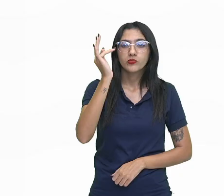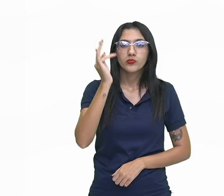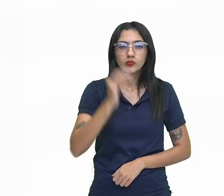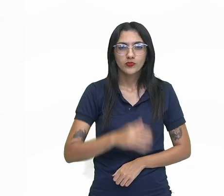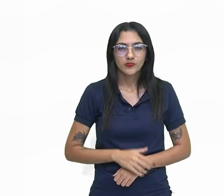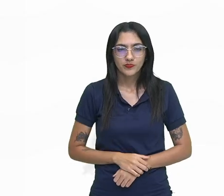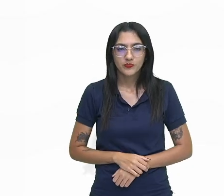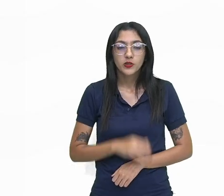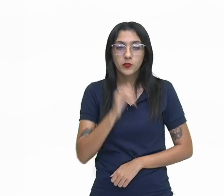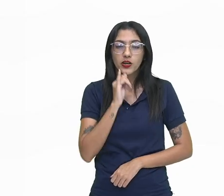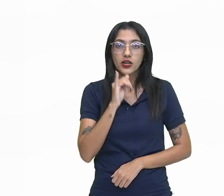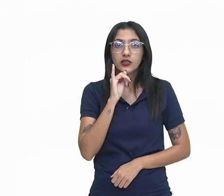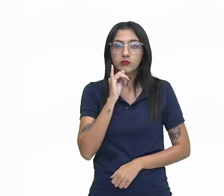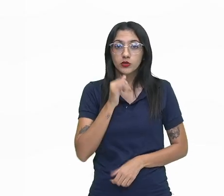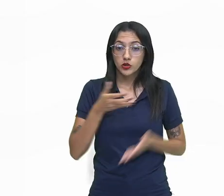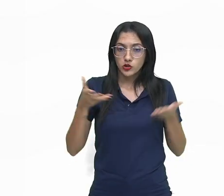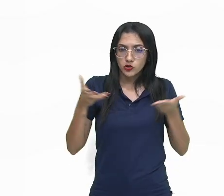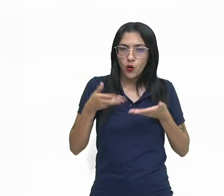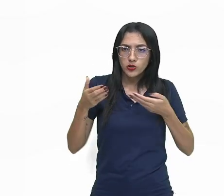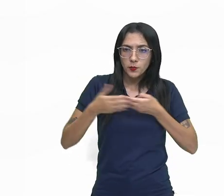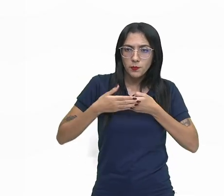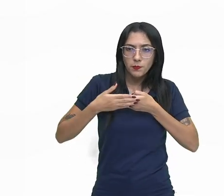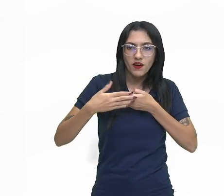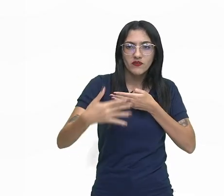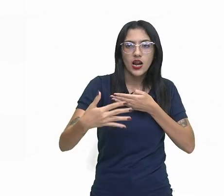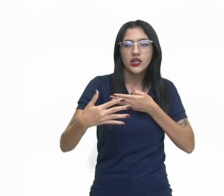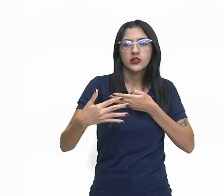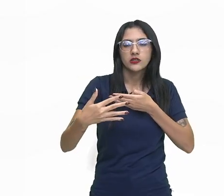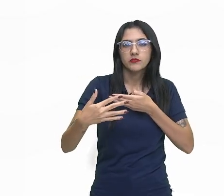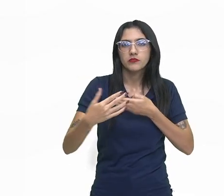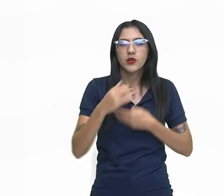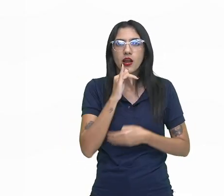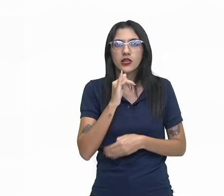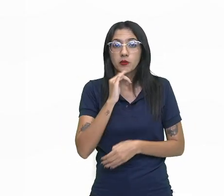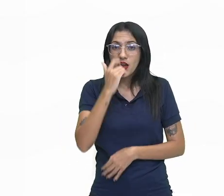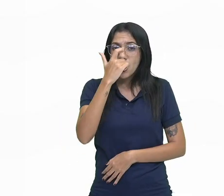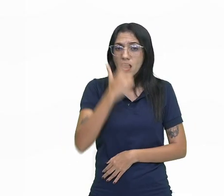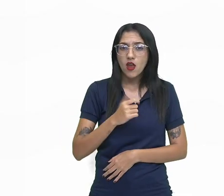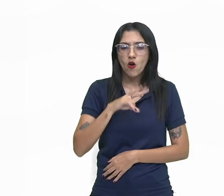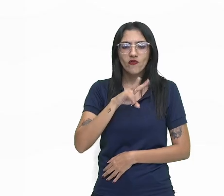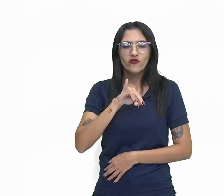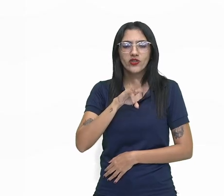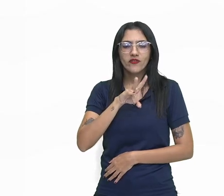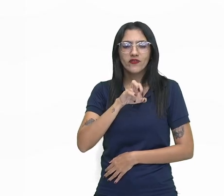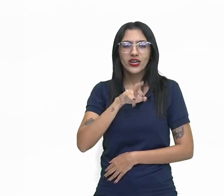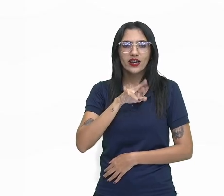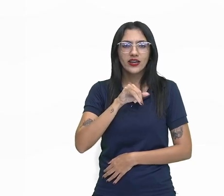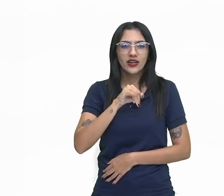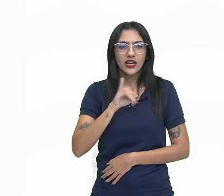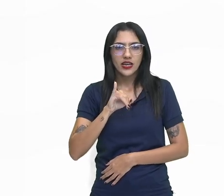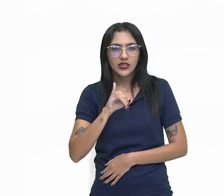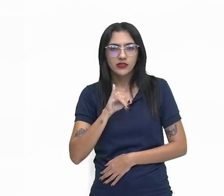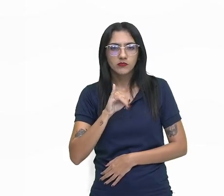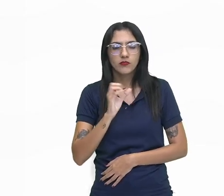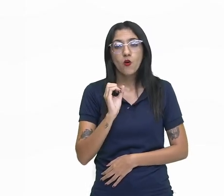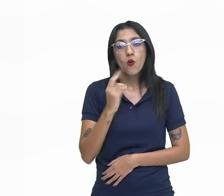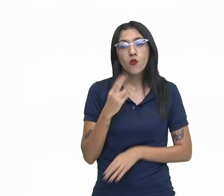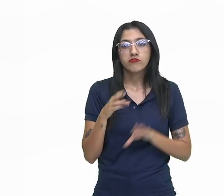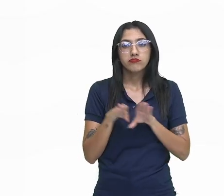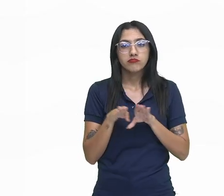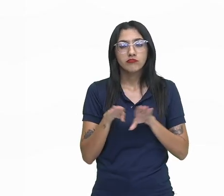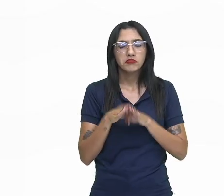que é daqui para frente, eu viverei, por exemplo, ou do pretérito, que era uma situação